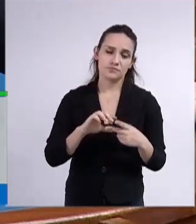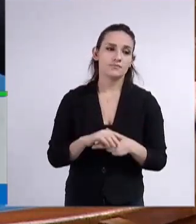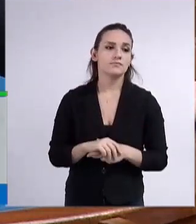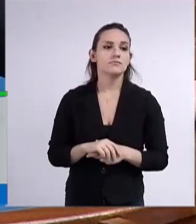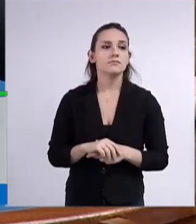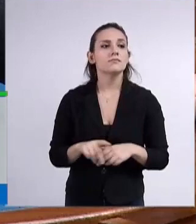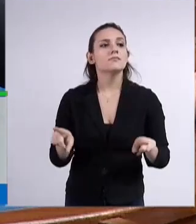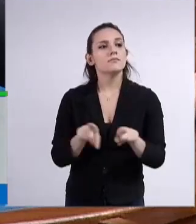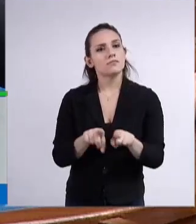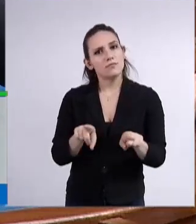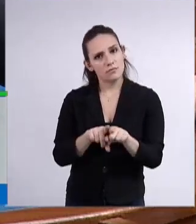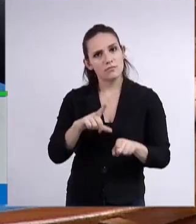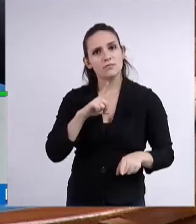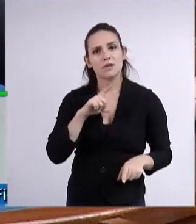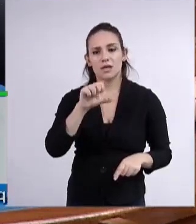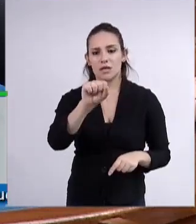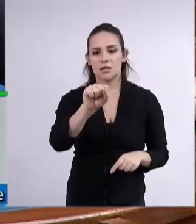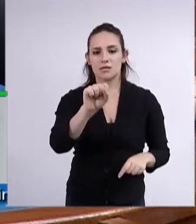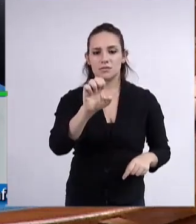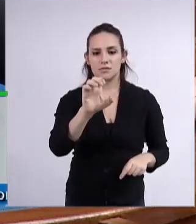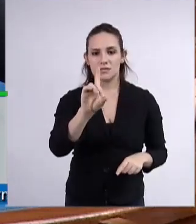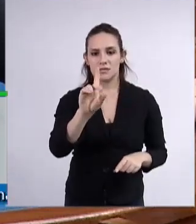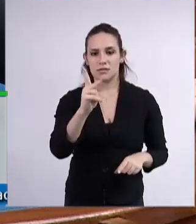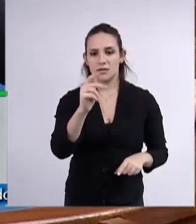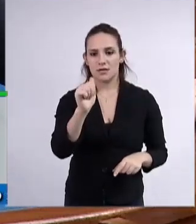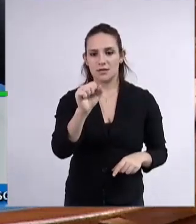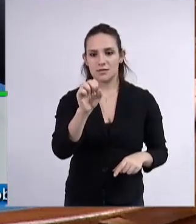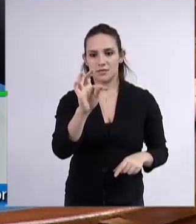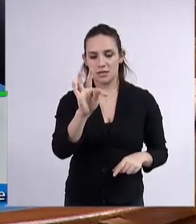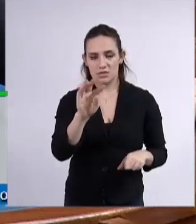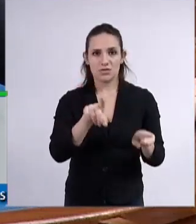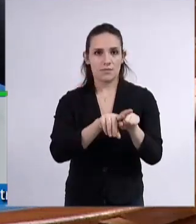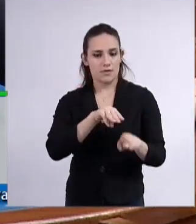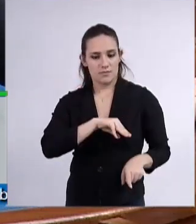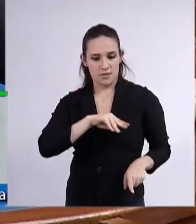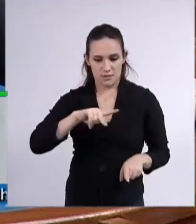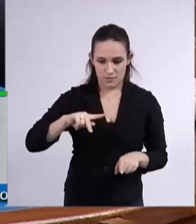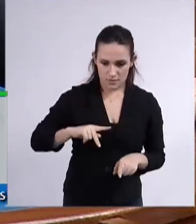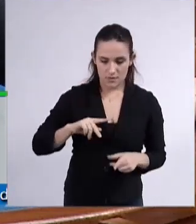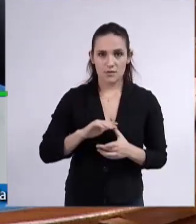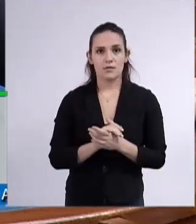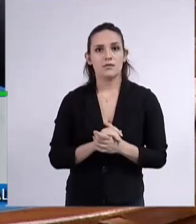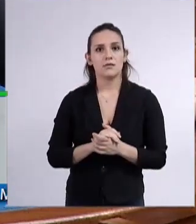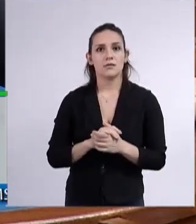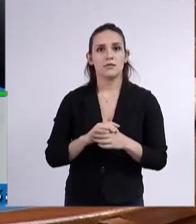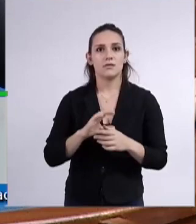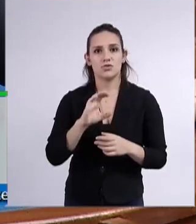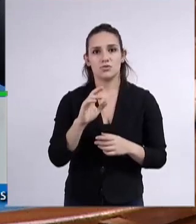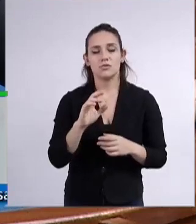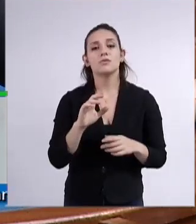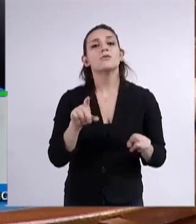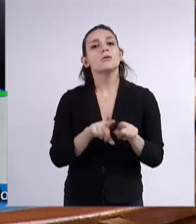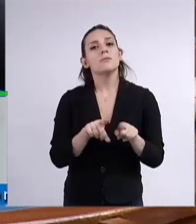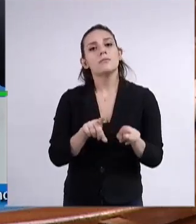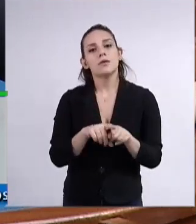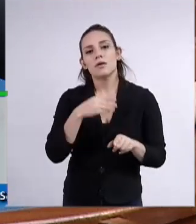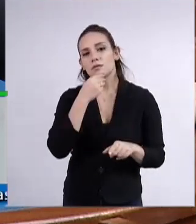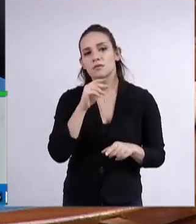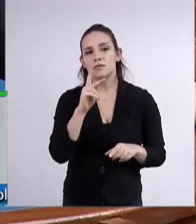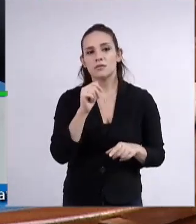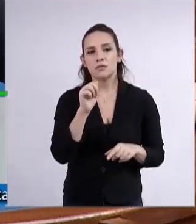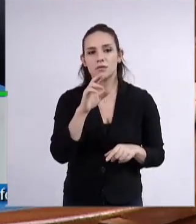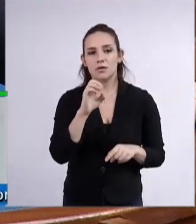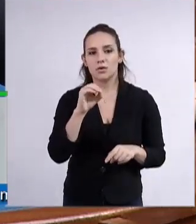representação da SEDASH, através do senhor Adriano Chadid, do Ministério Público, na figura do promotor doutor Haroldo,